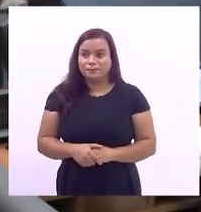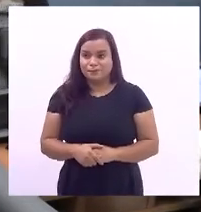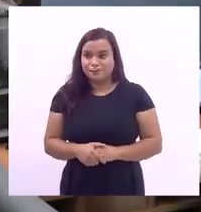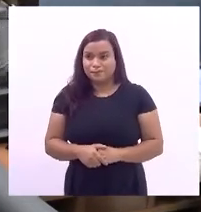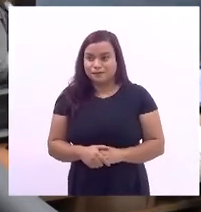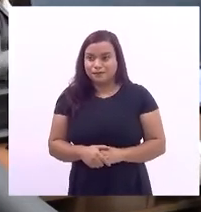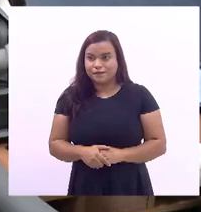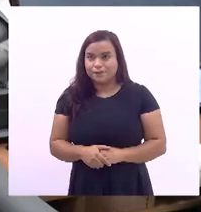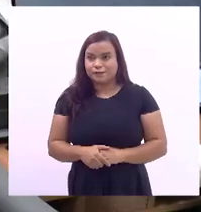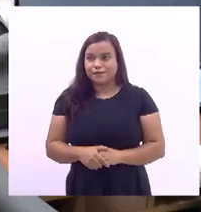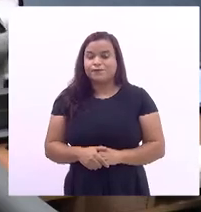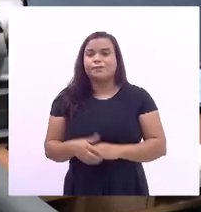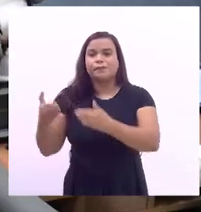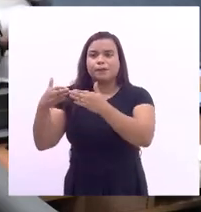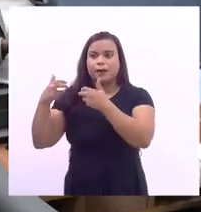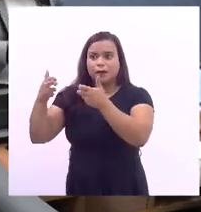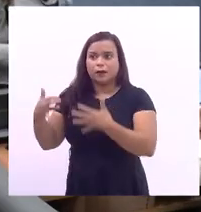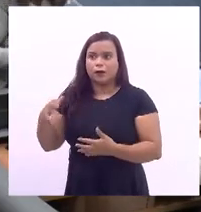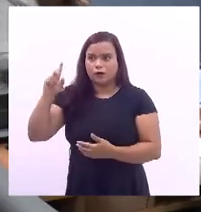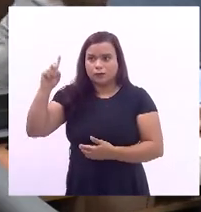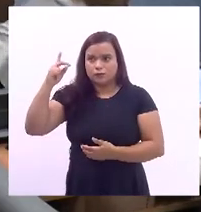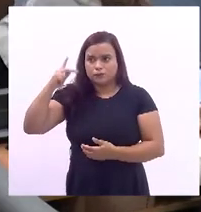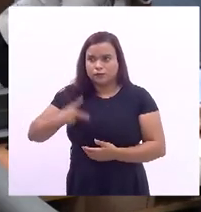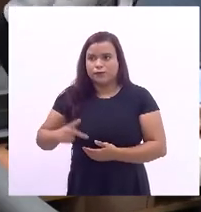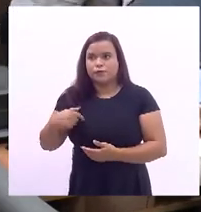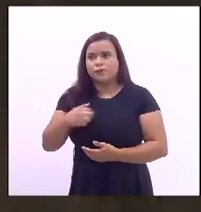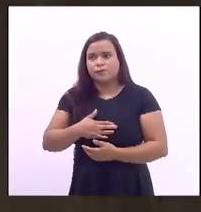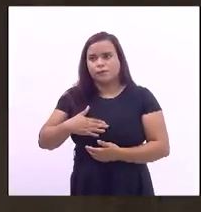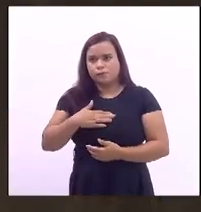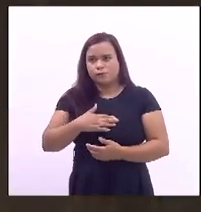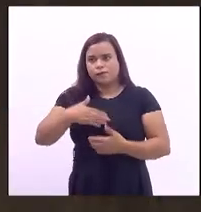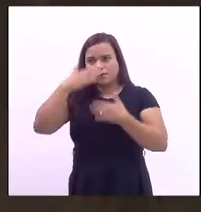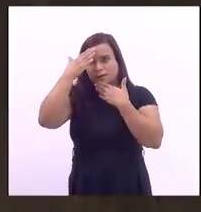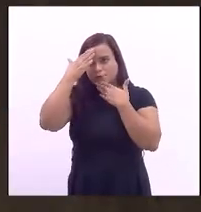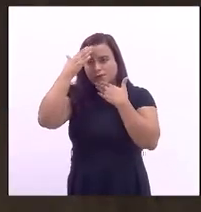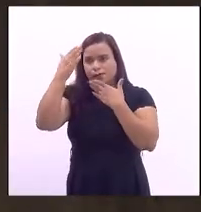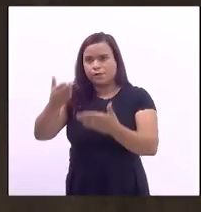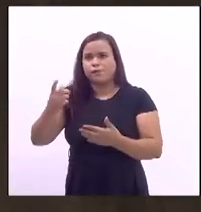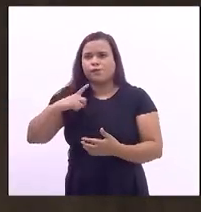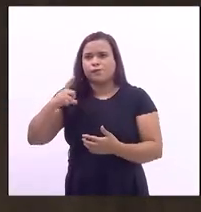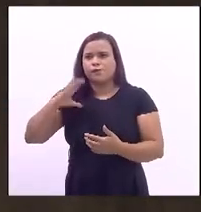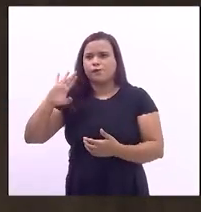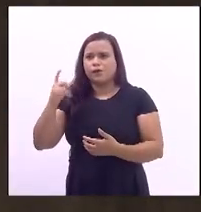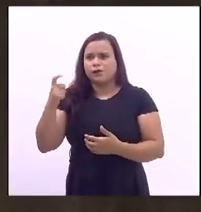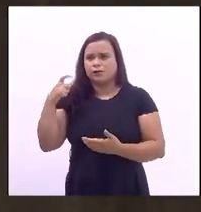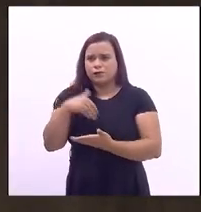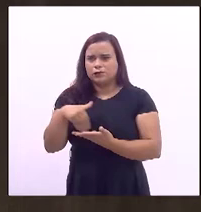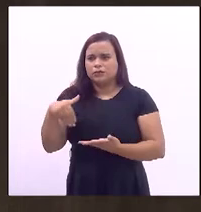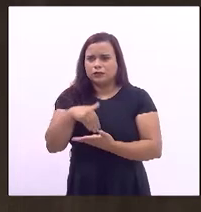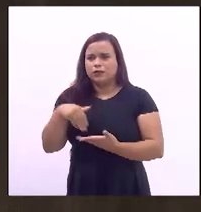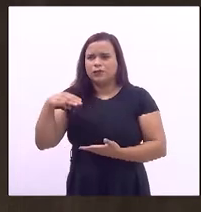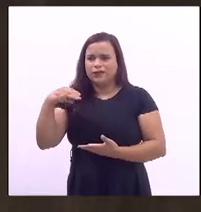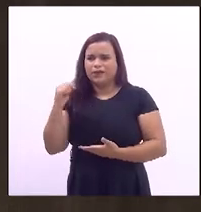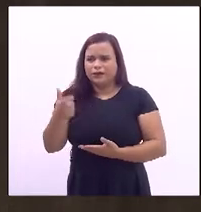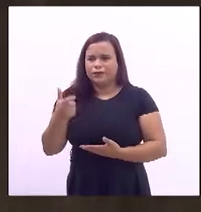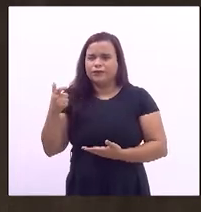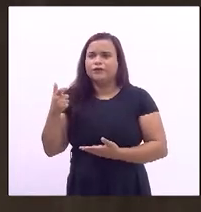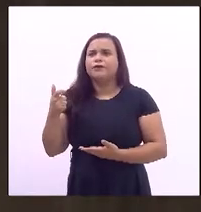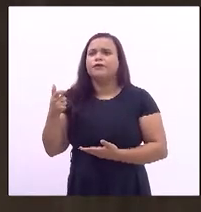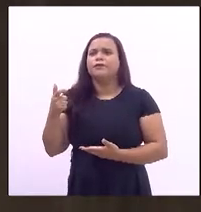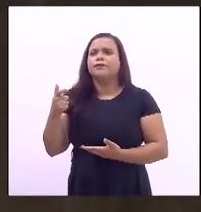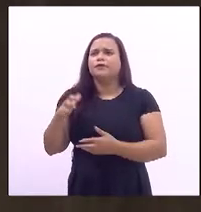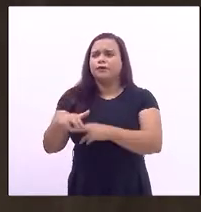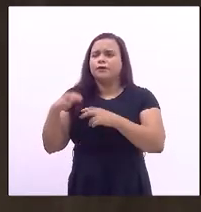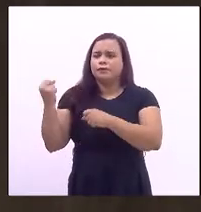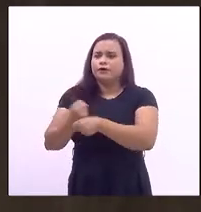e pela ordem Presidente eu gostei de fazer um agradecimento ao ex-secretário Max é pela